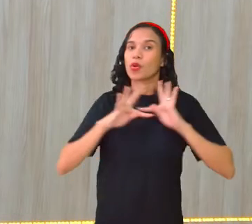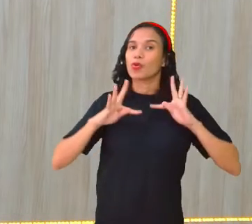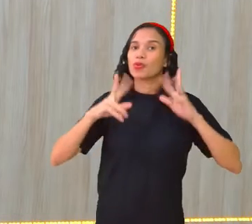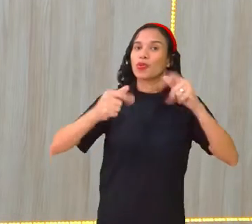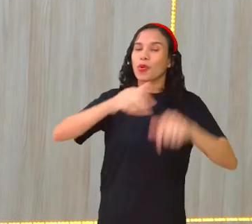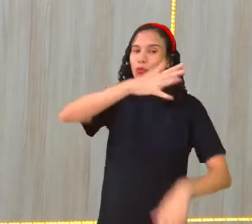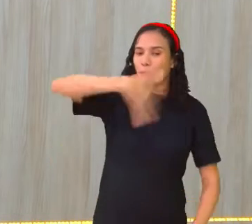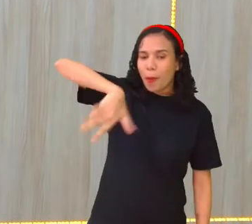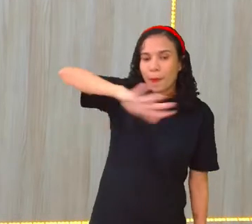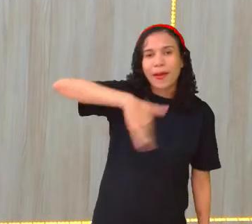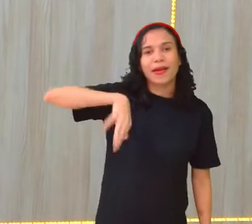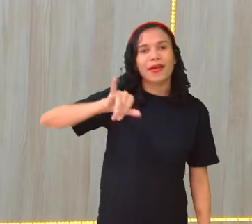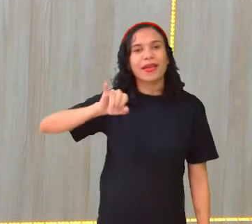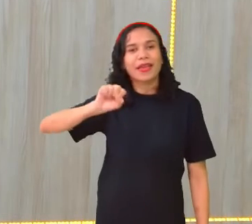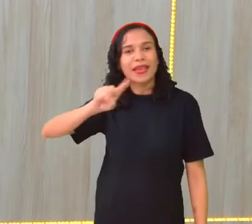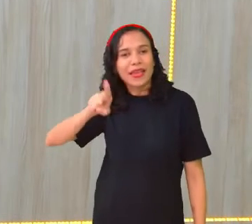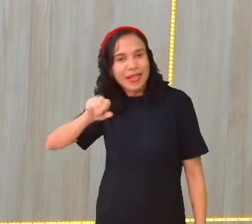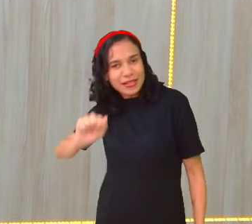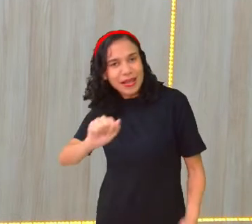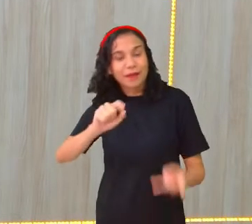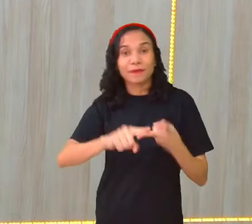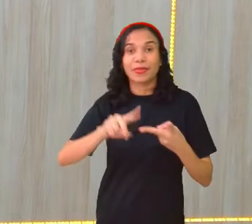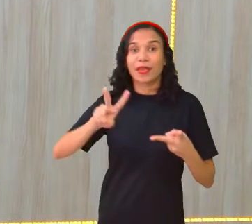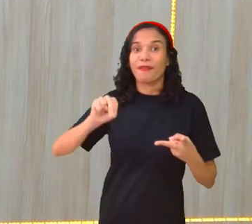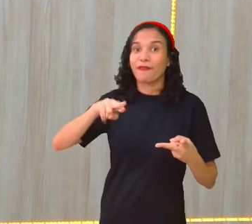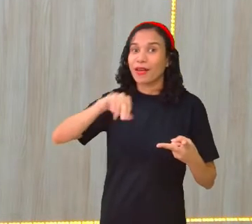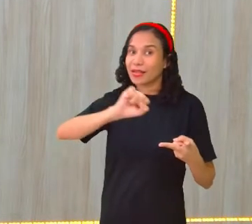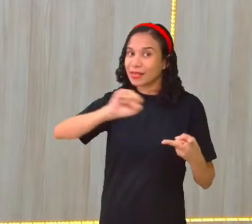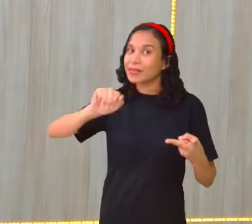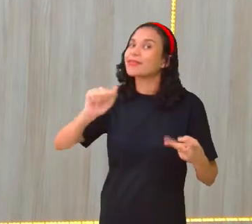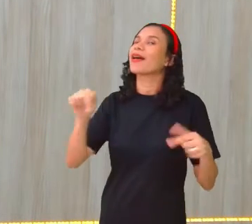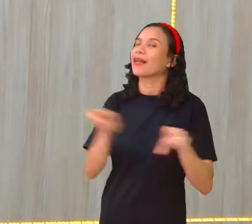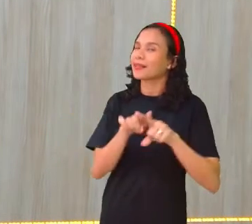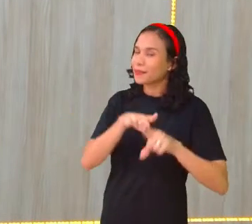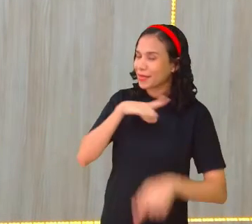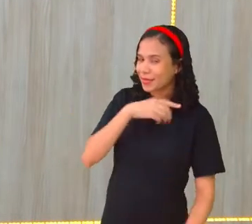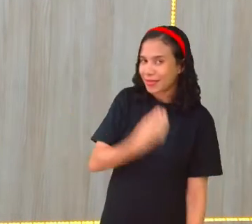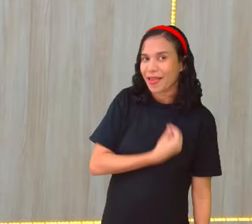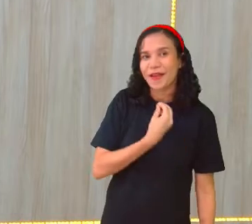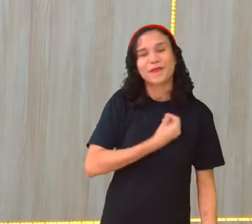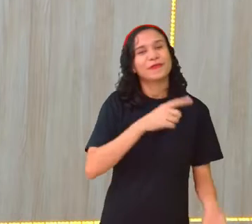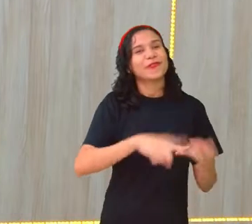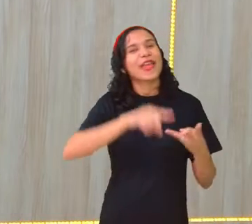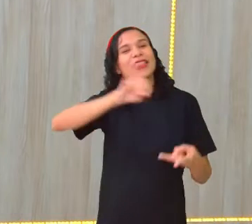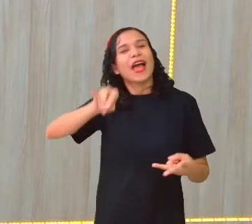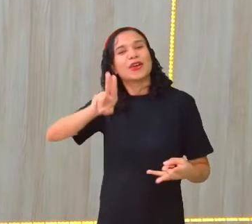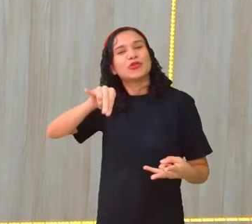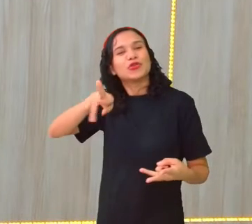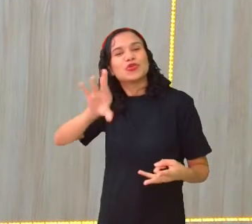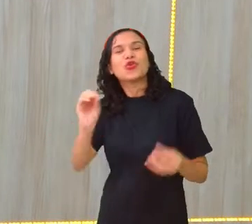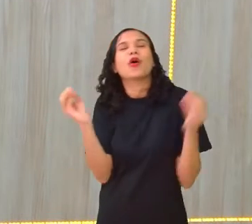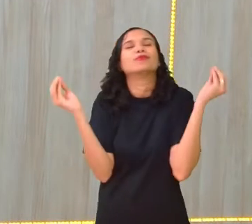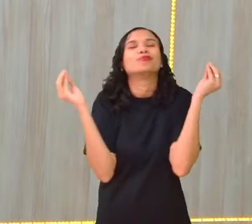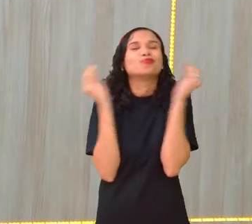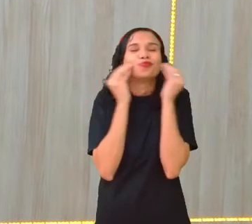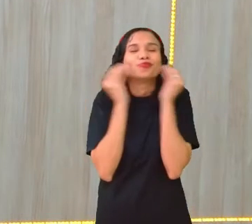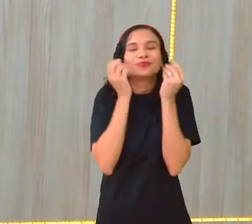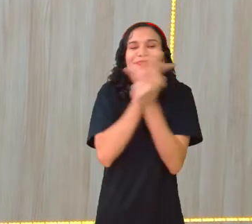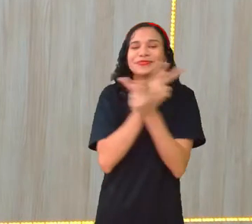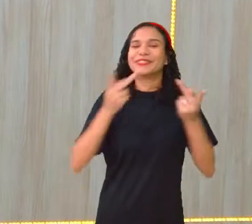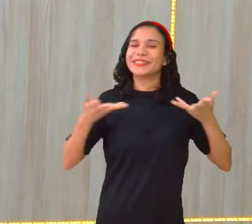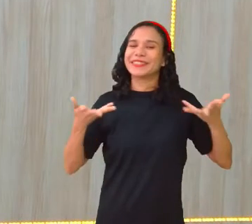a galera aqui, Isadora, Vanessa, que é minha xará também, Juninho, um beijo bem grande. Vocês